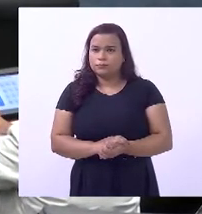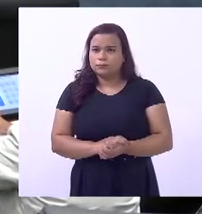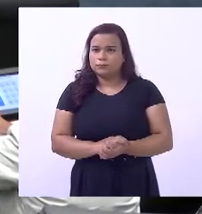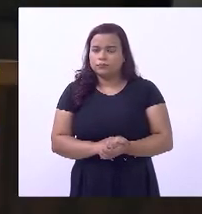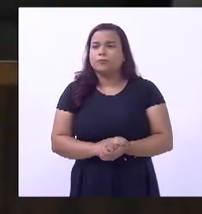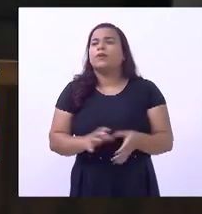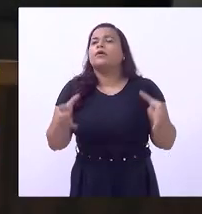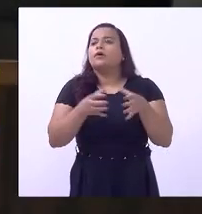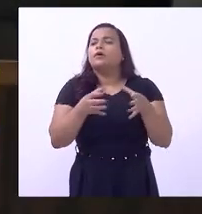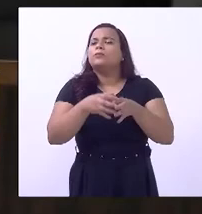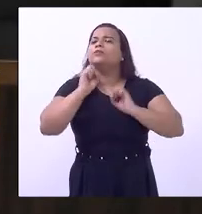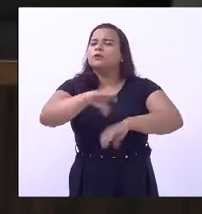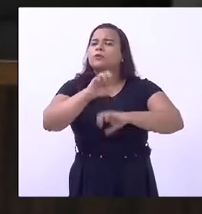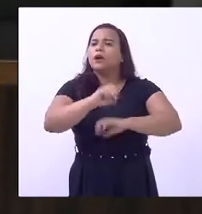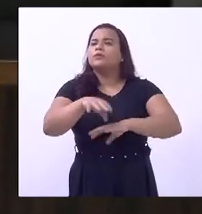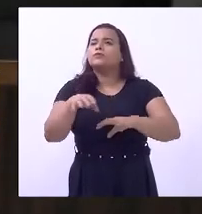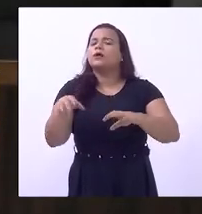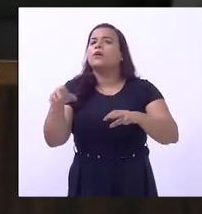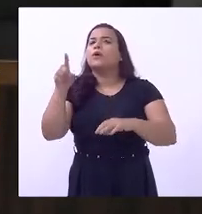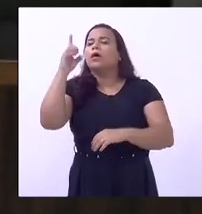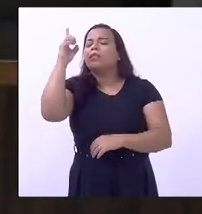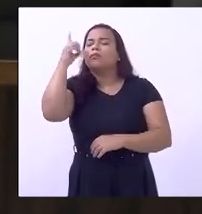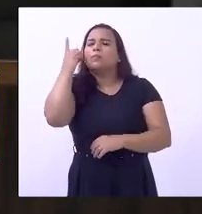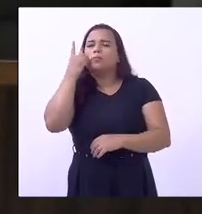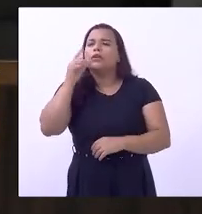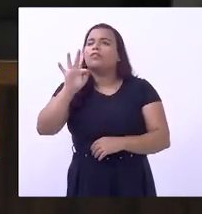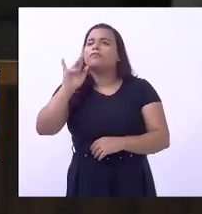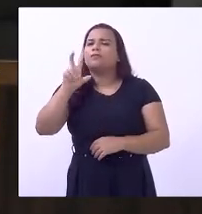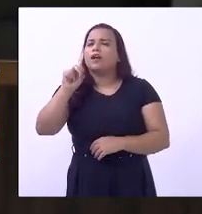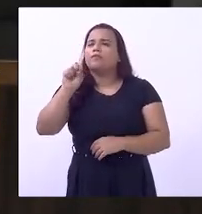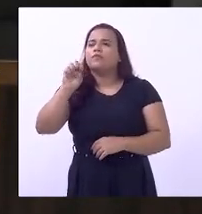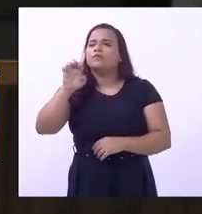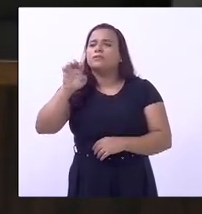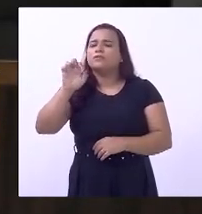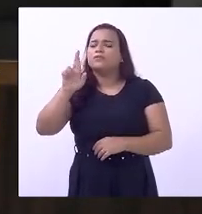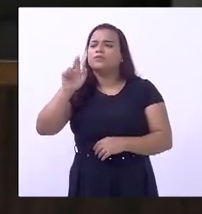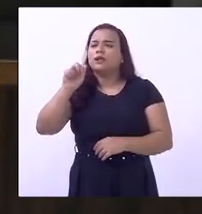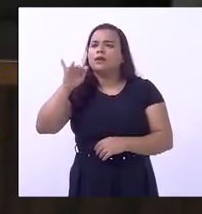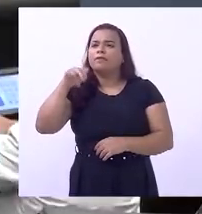Pela Comissão de Educação, deputado Flávio Serafini.